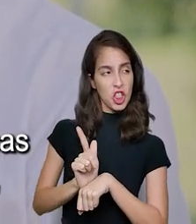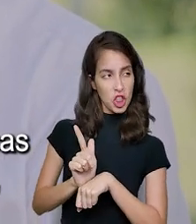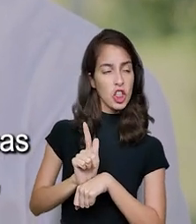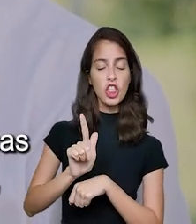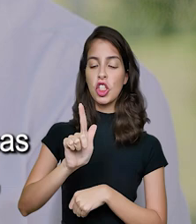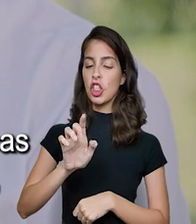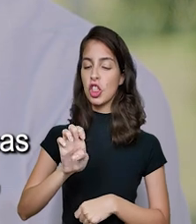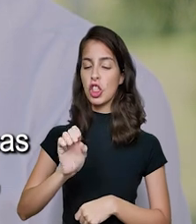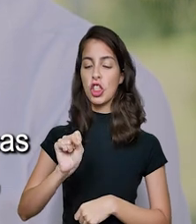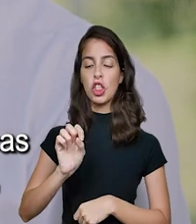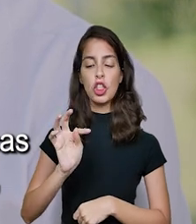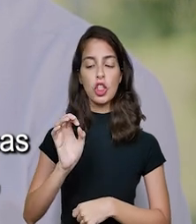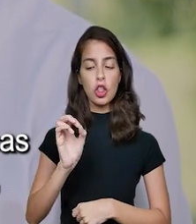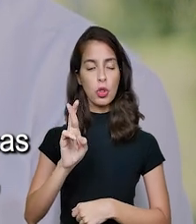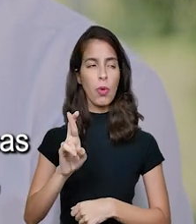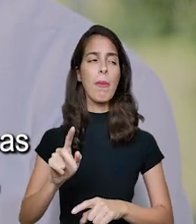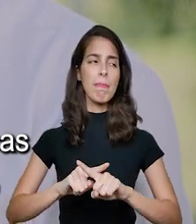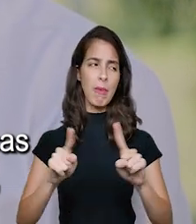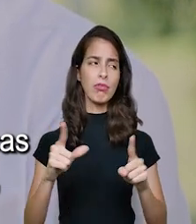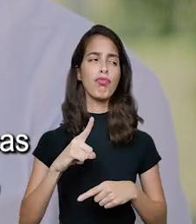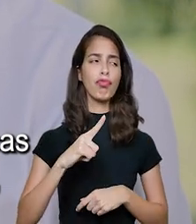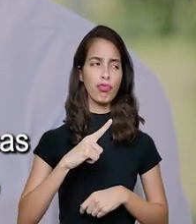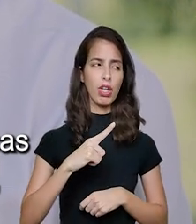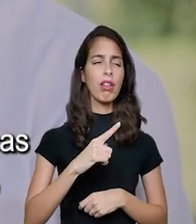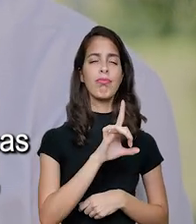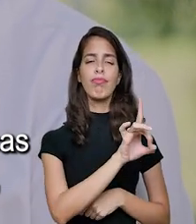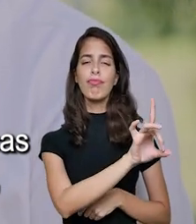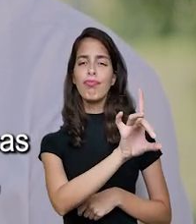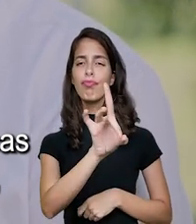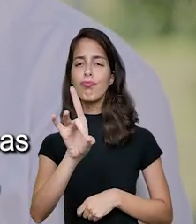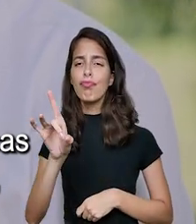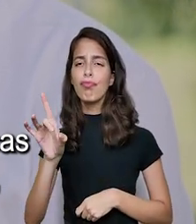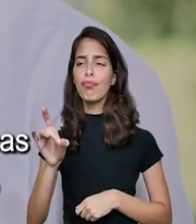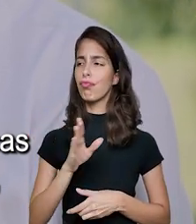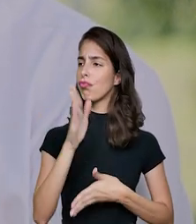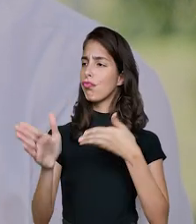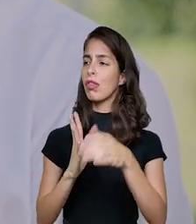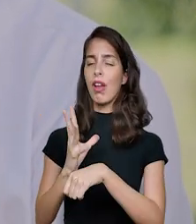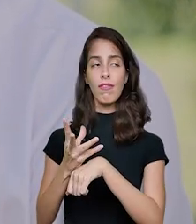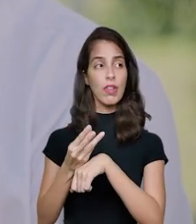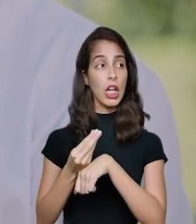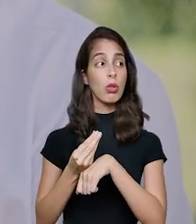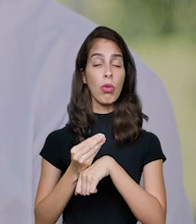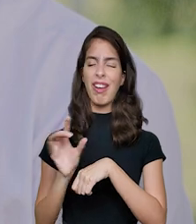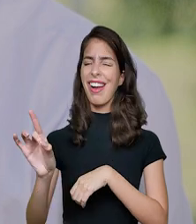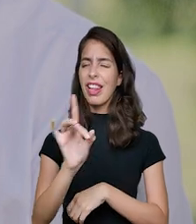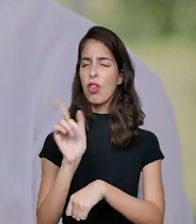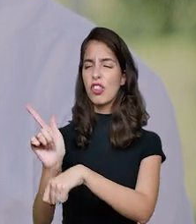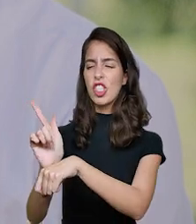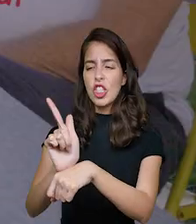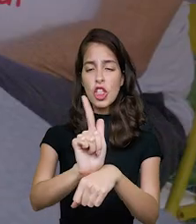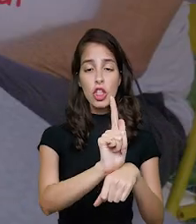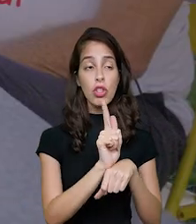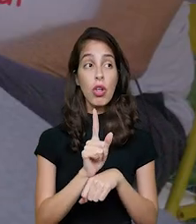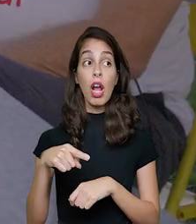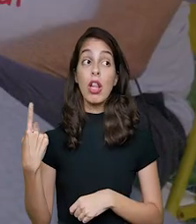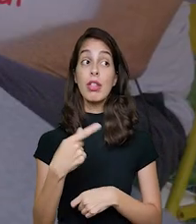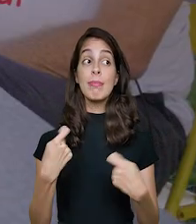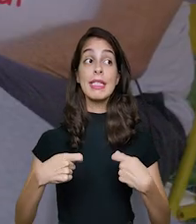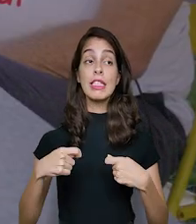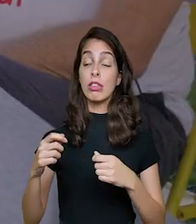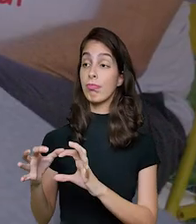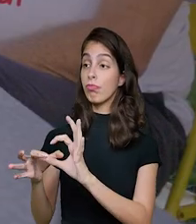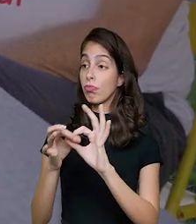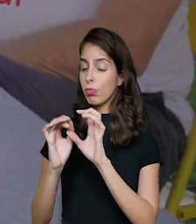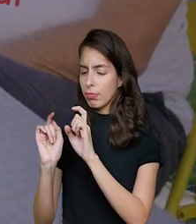são lideranças que estão participando do da sua atividade que nós juntos que a gente eh Coloque aqui condições